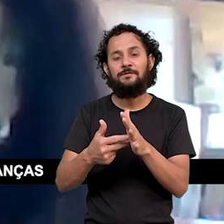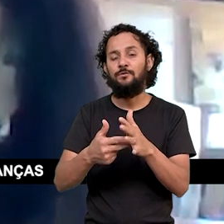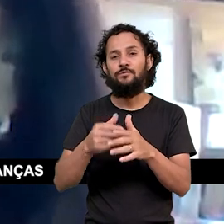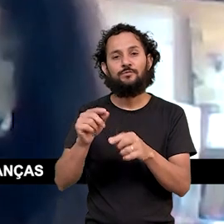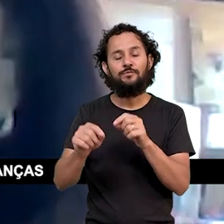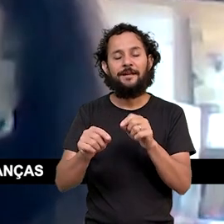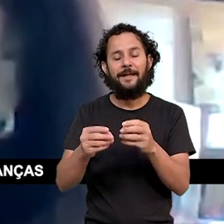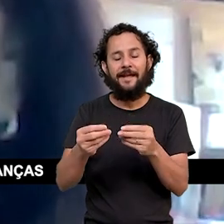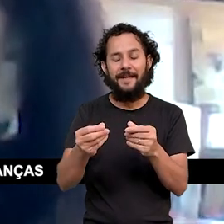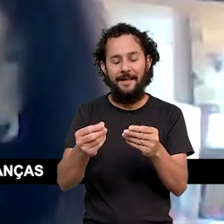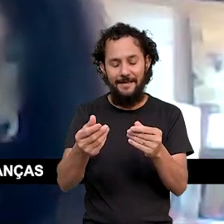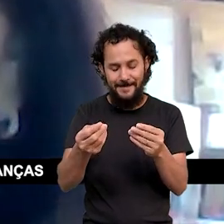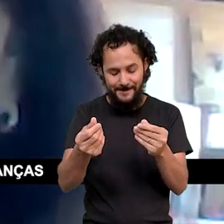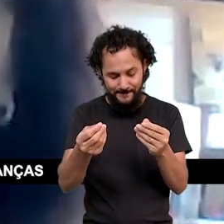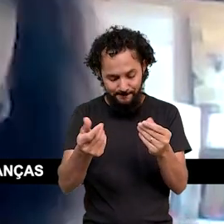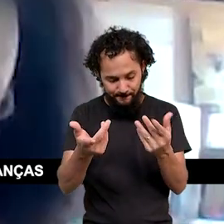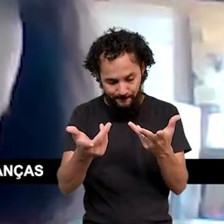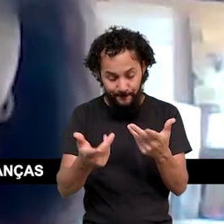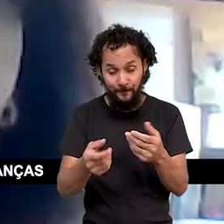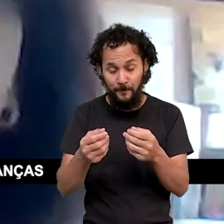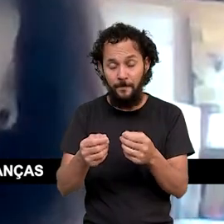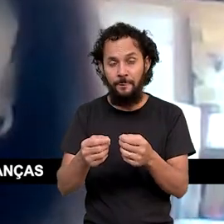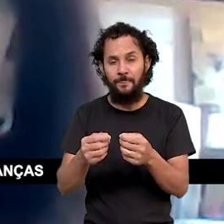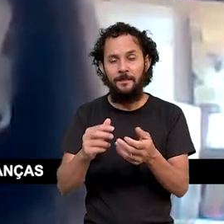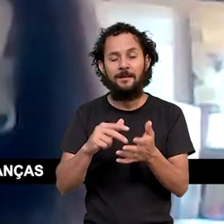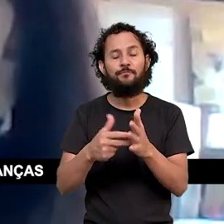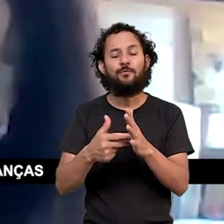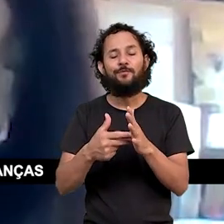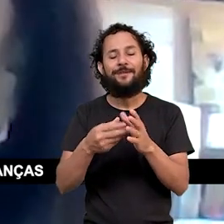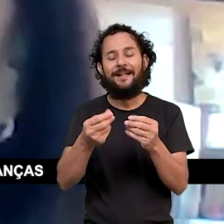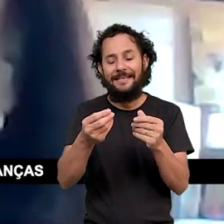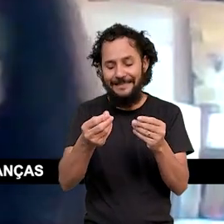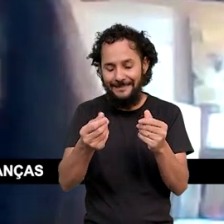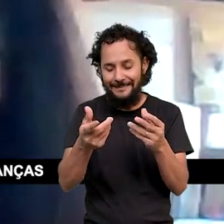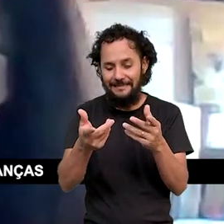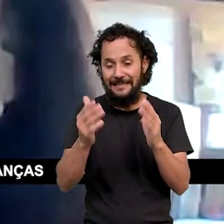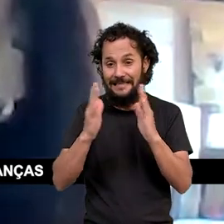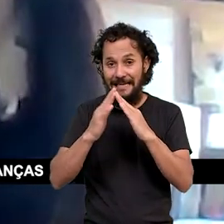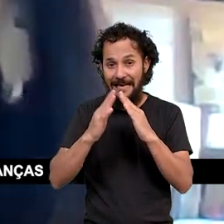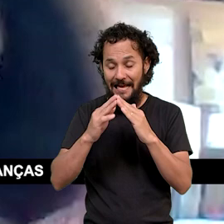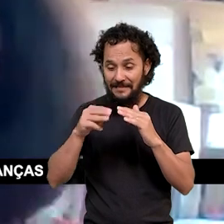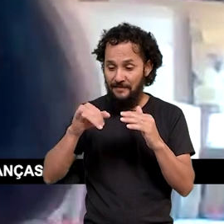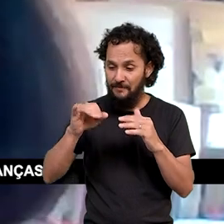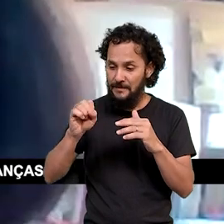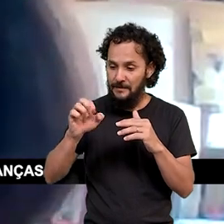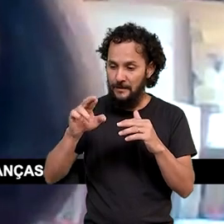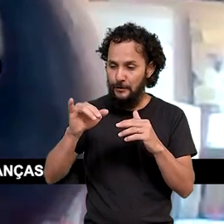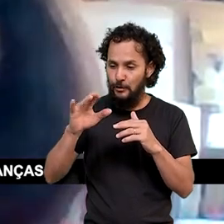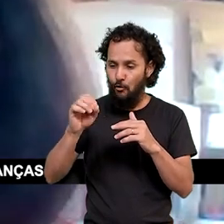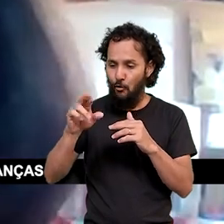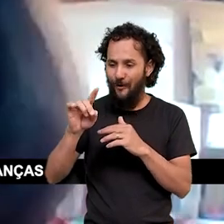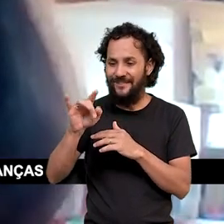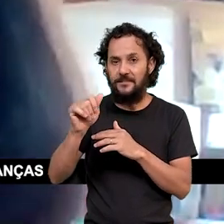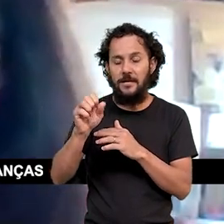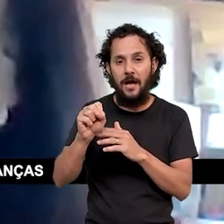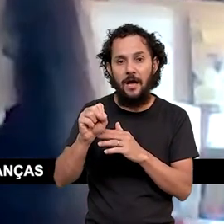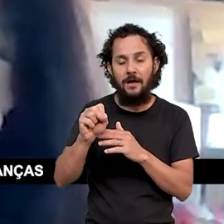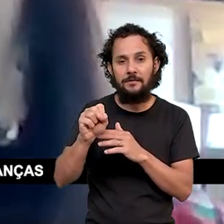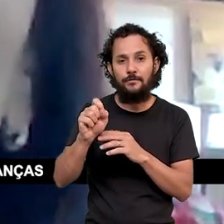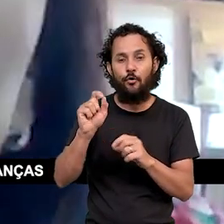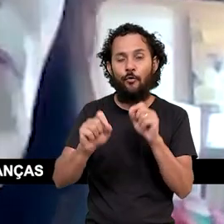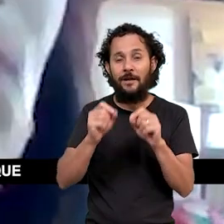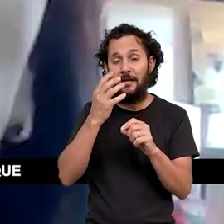exatamente... uma criação no contexto das Santas Casas de Misericórdias, para que